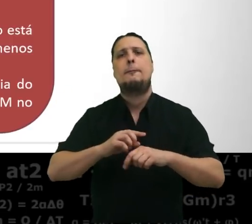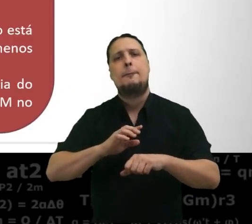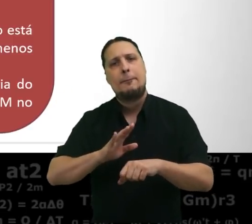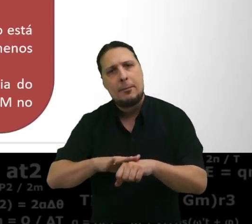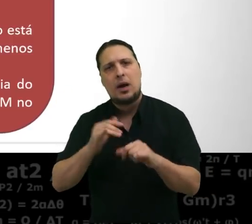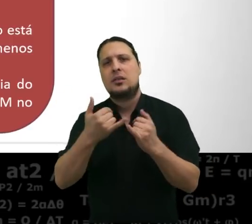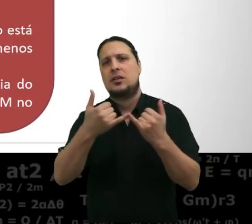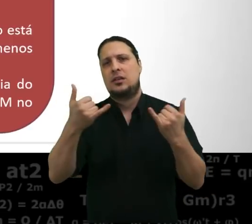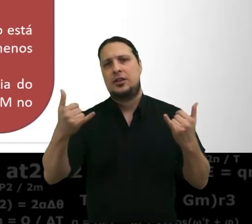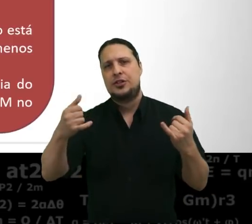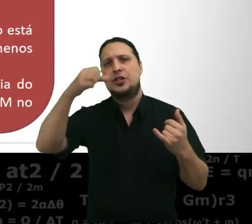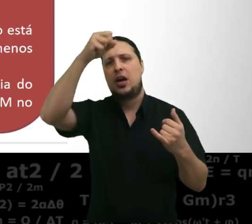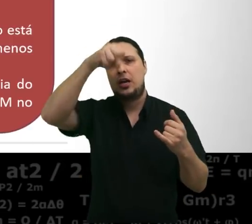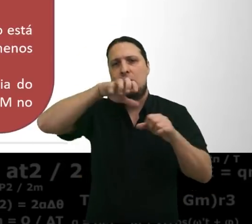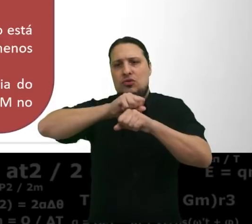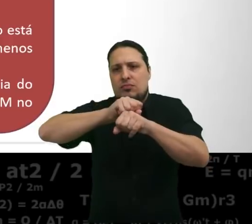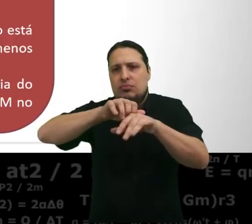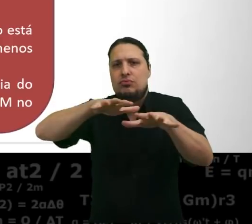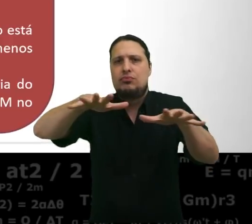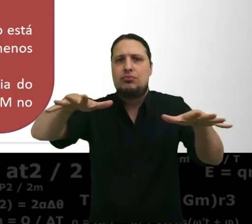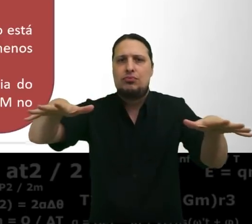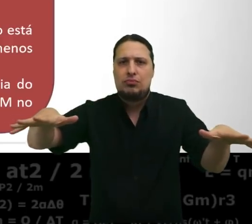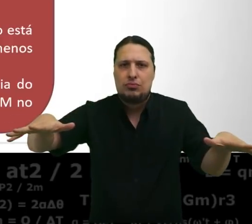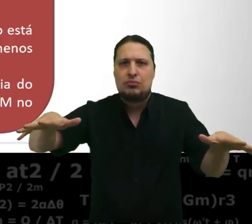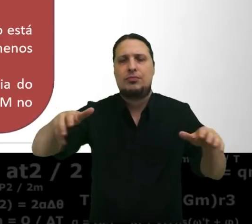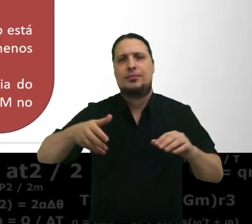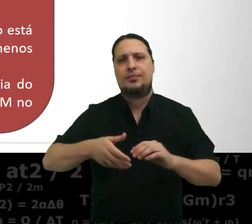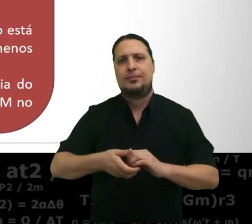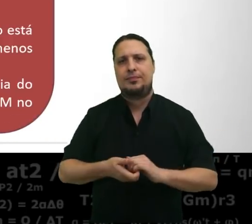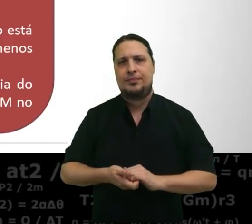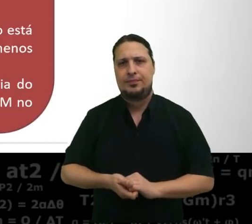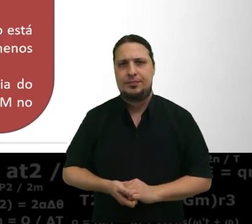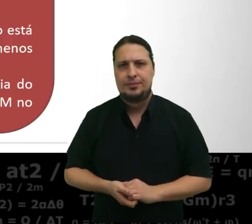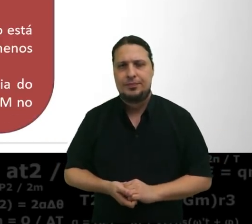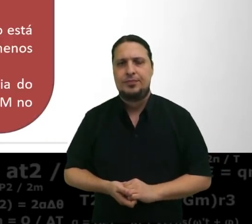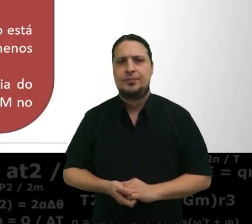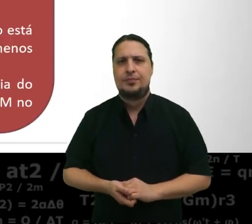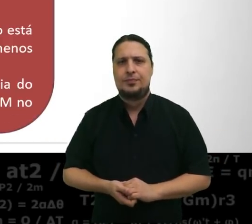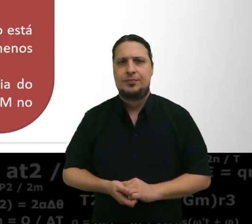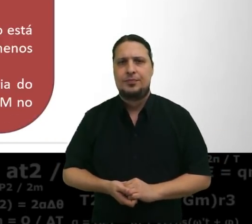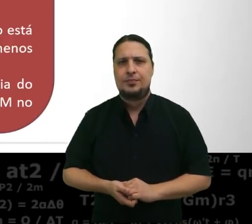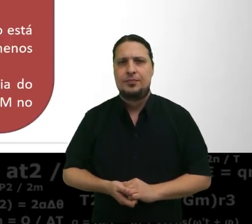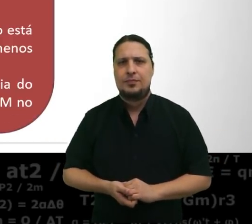tem uma explicação para isso. Tá? O mais próximo está a alguns poucos bilhões de anos-luz.